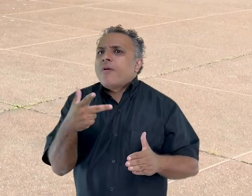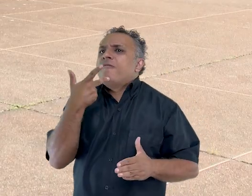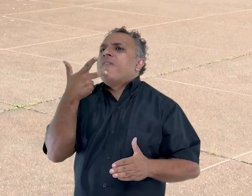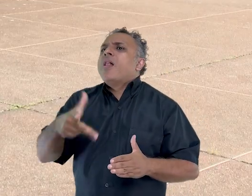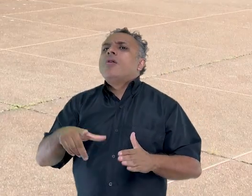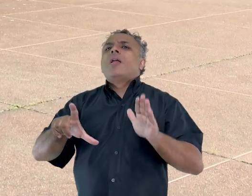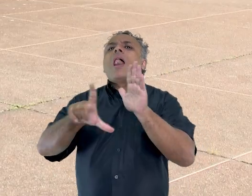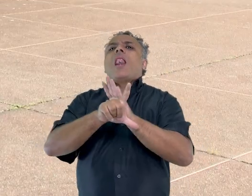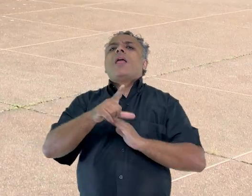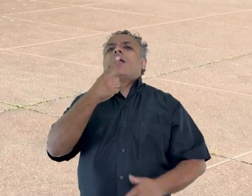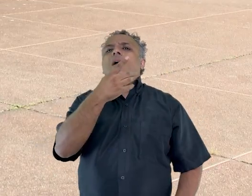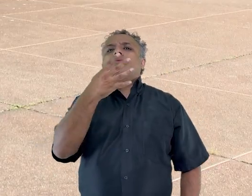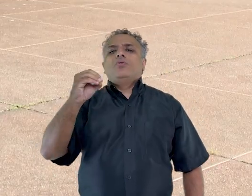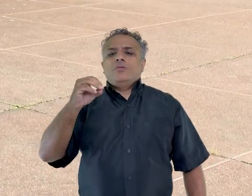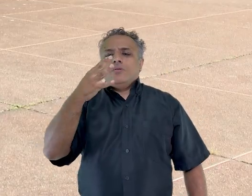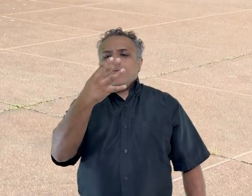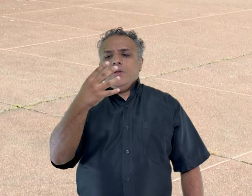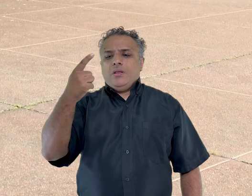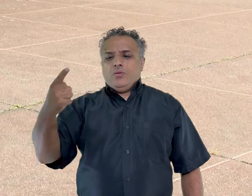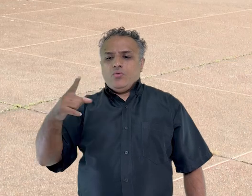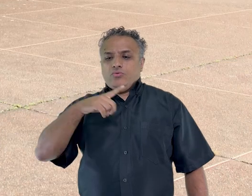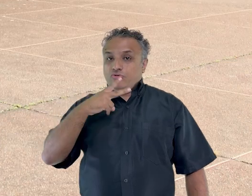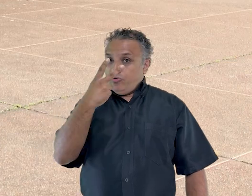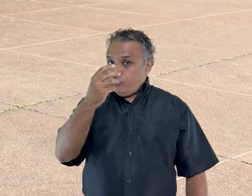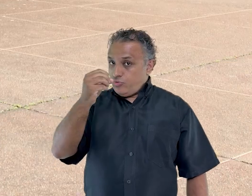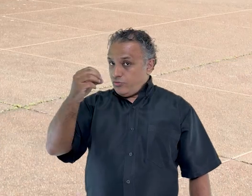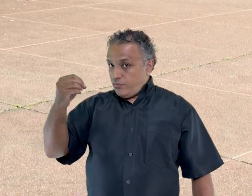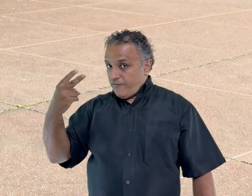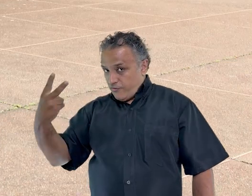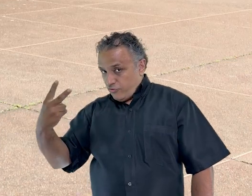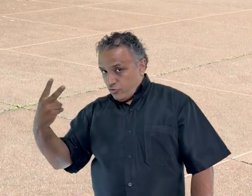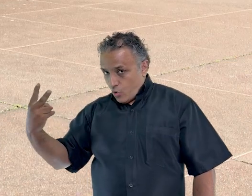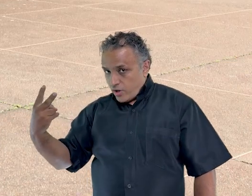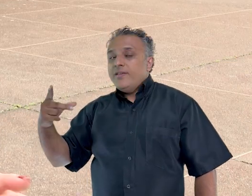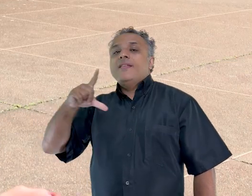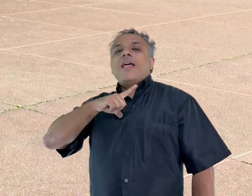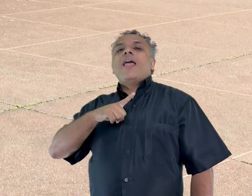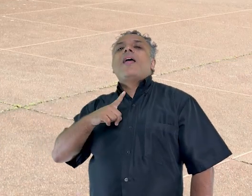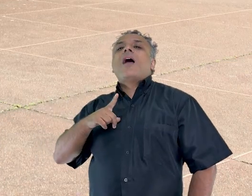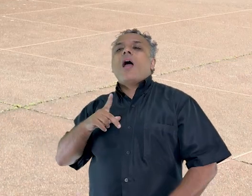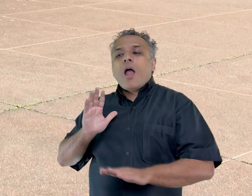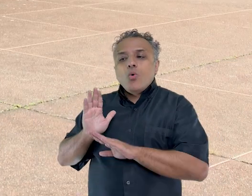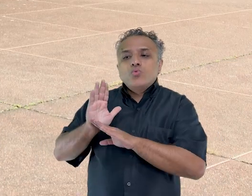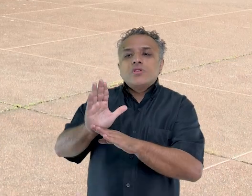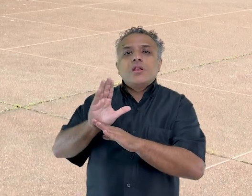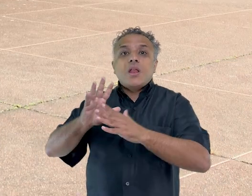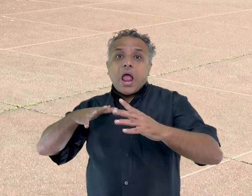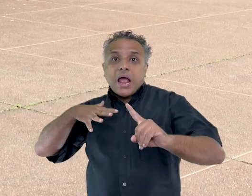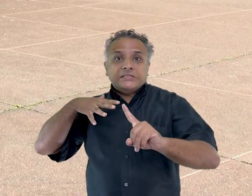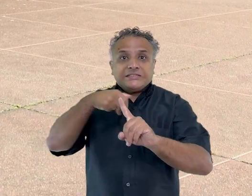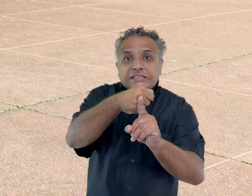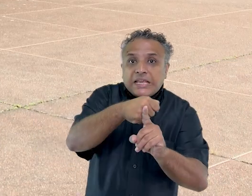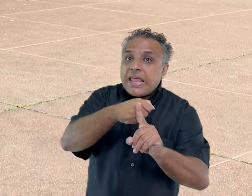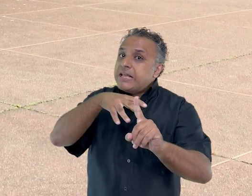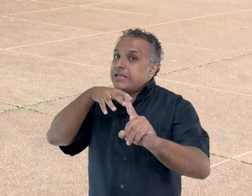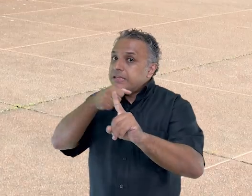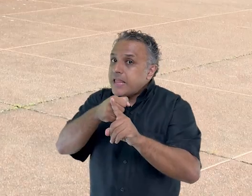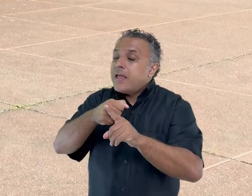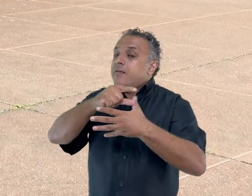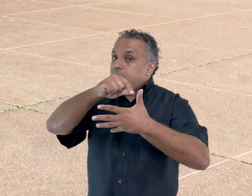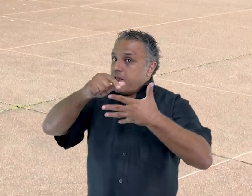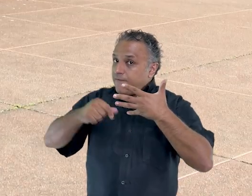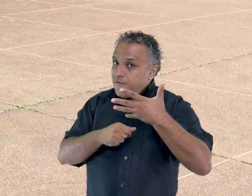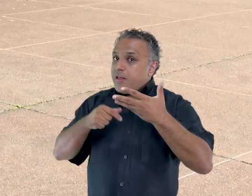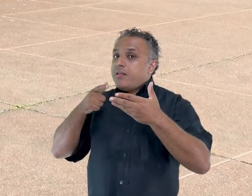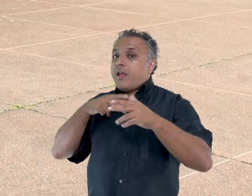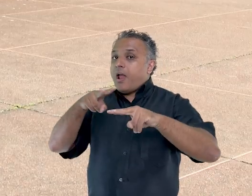Lei 14.441 de 2022 incluiu o auxílio-acidente entre os benefícios